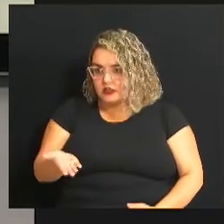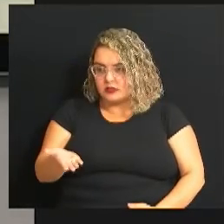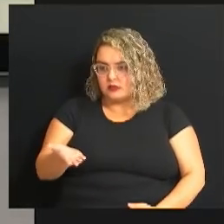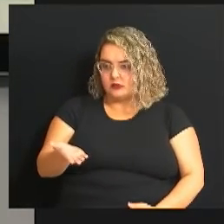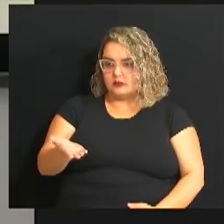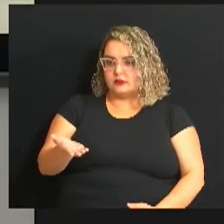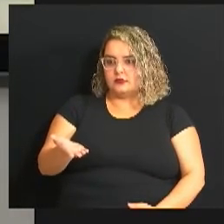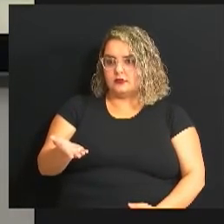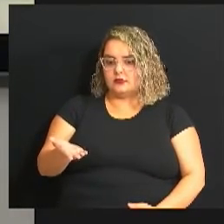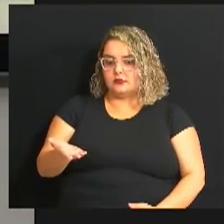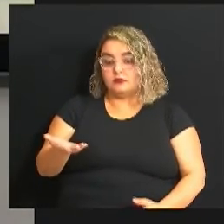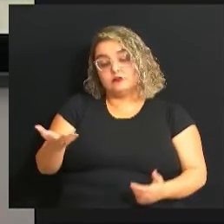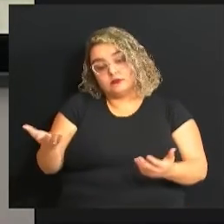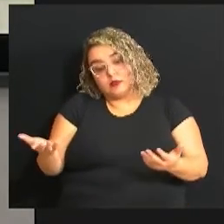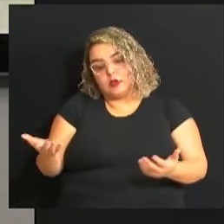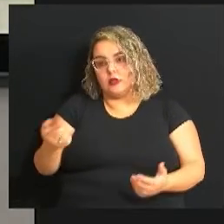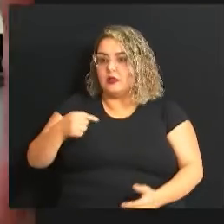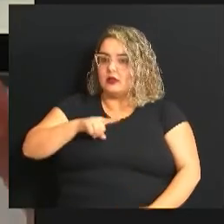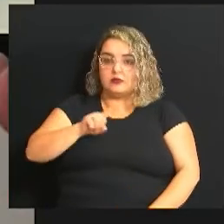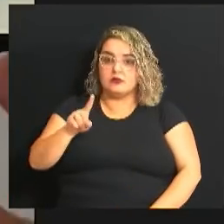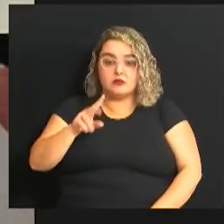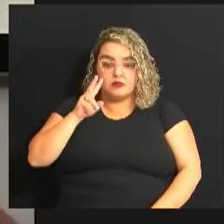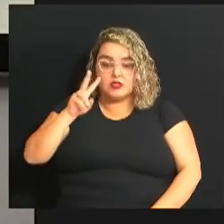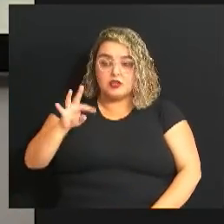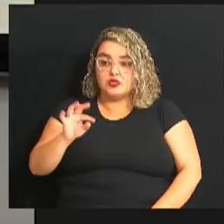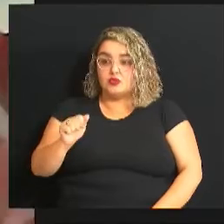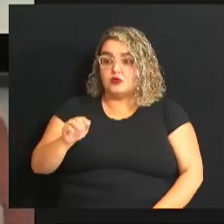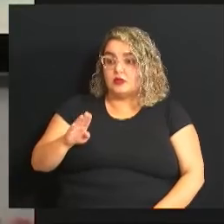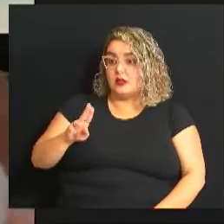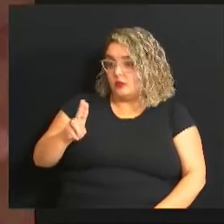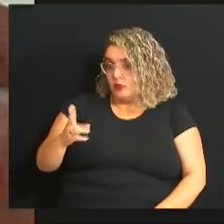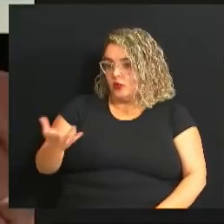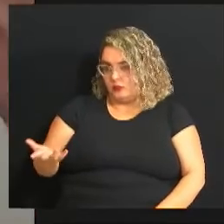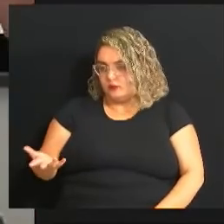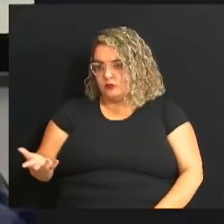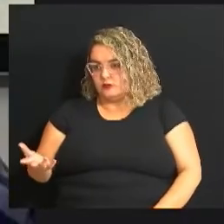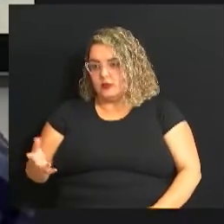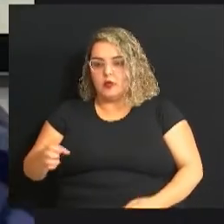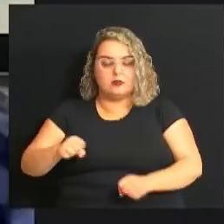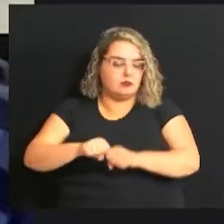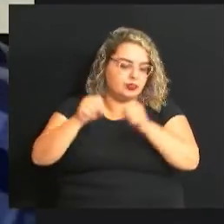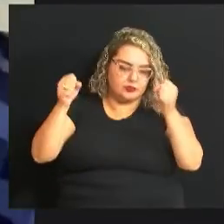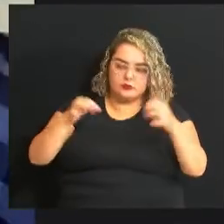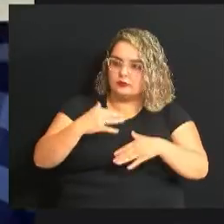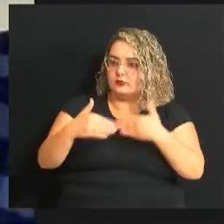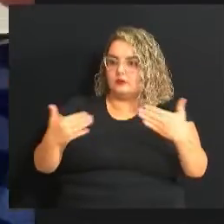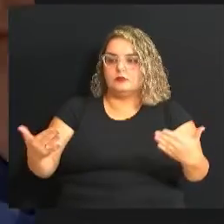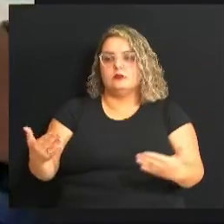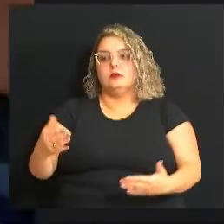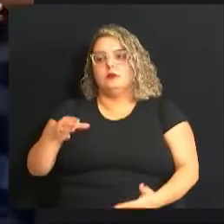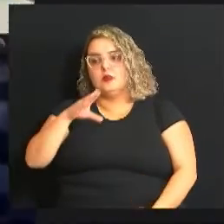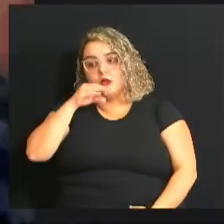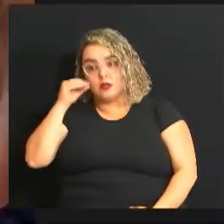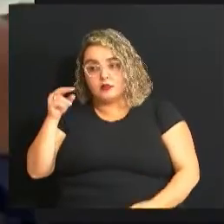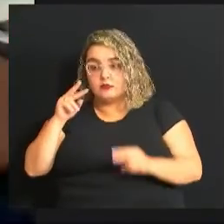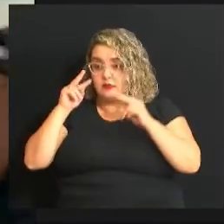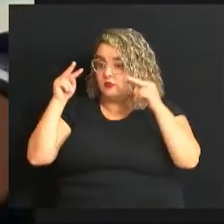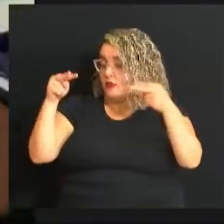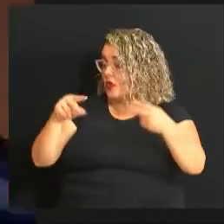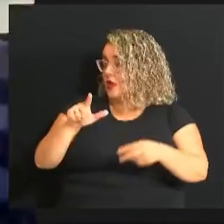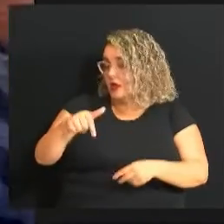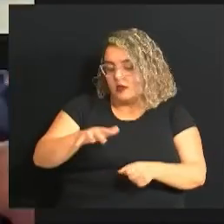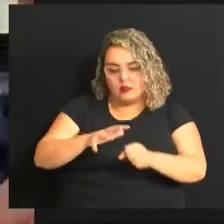Então, eu não vejo tabu, acho que o tabu se quebrou no momento em que a coisa degringolou, a coisa vinha numa crescente de piora, na minha visão, mas depois da pandemia a